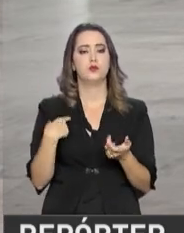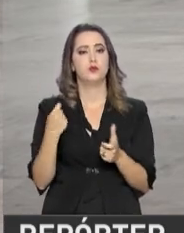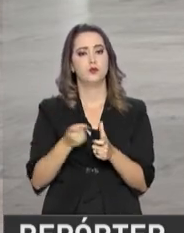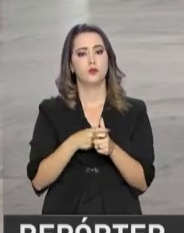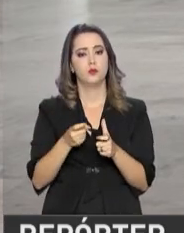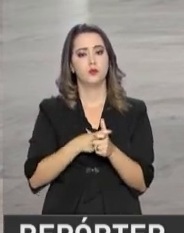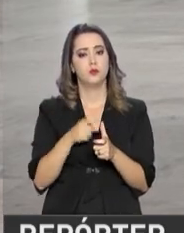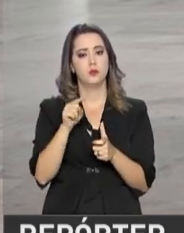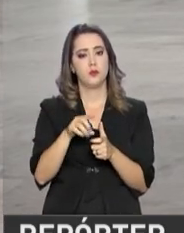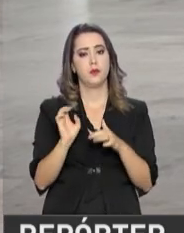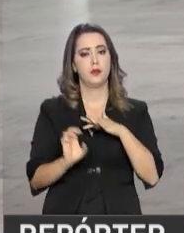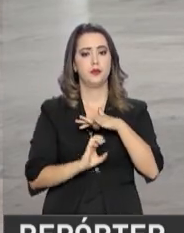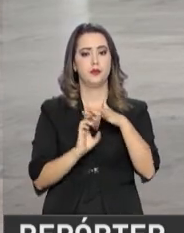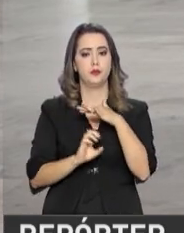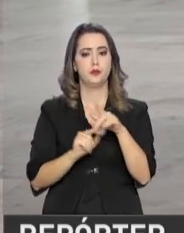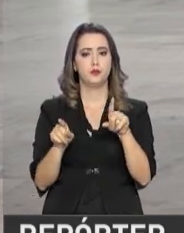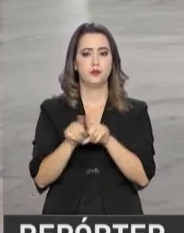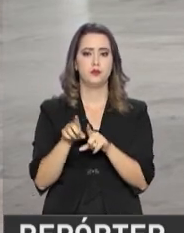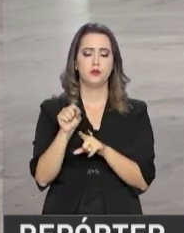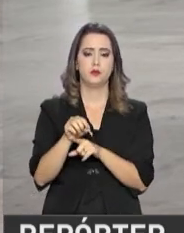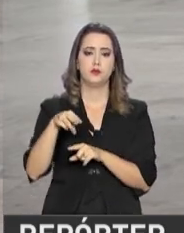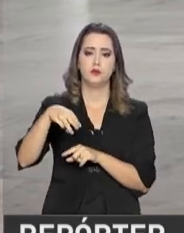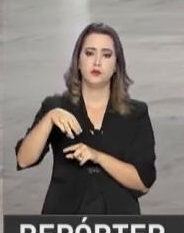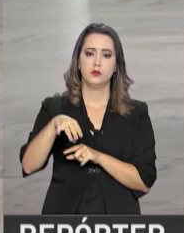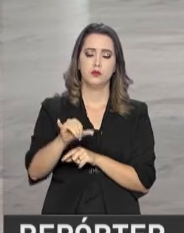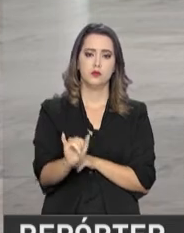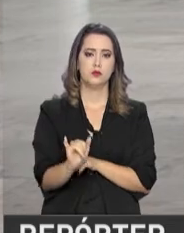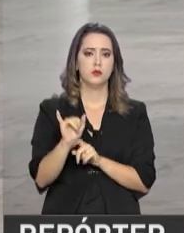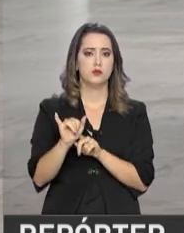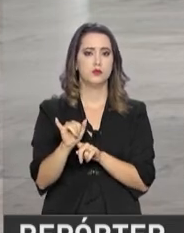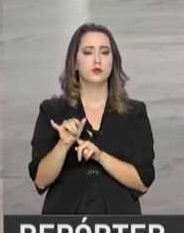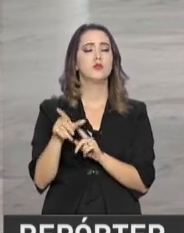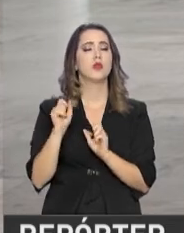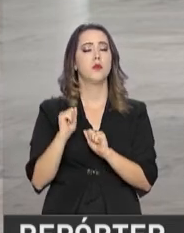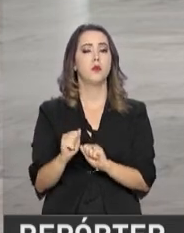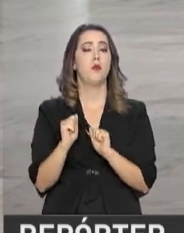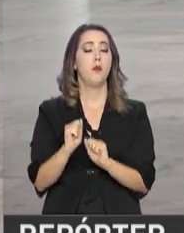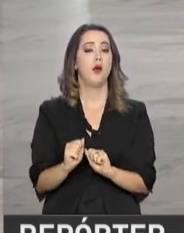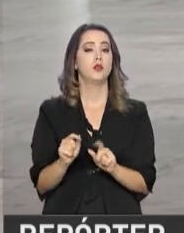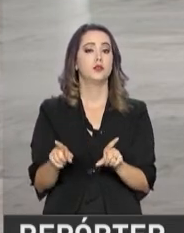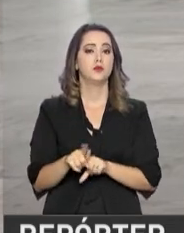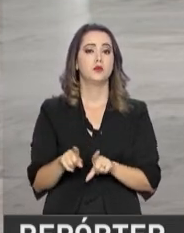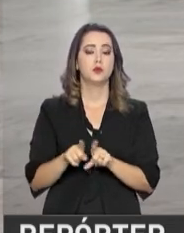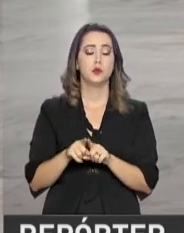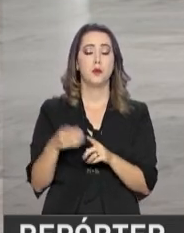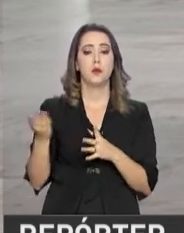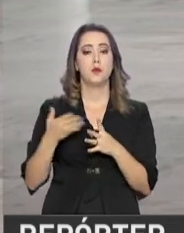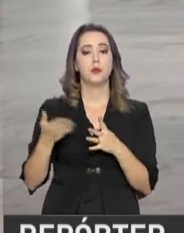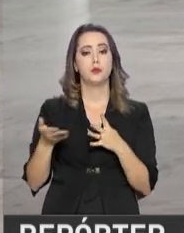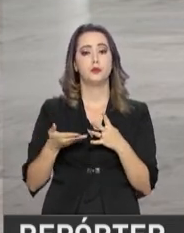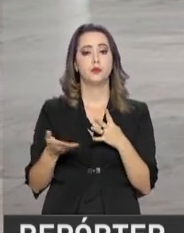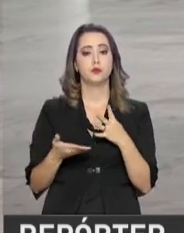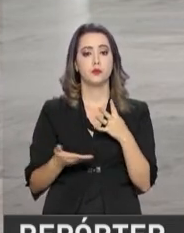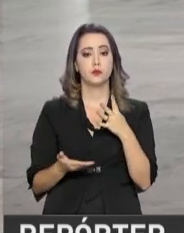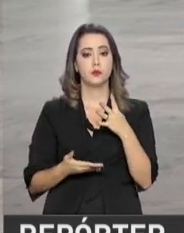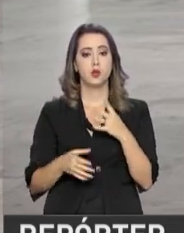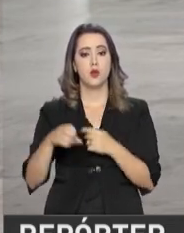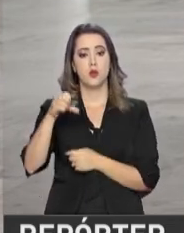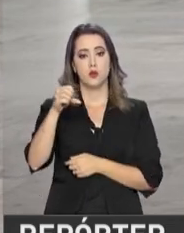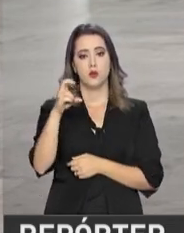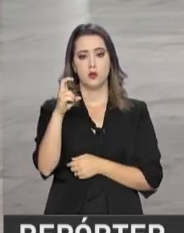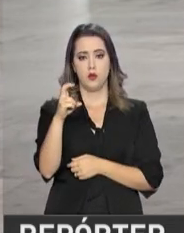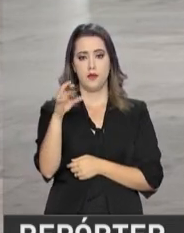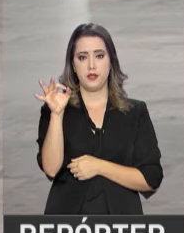às micro e pequenas empresas e os microempreendedores individuais ainda poderão parcelar os 95%